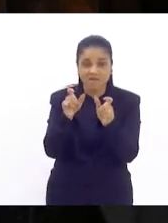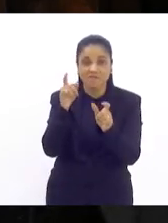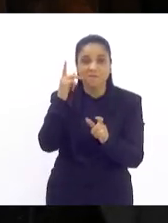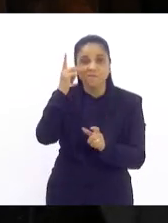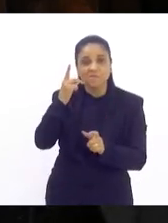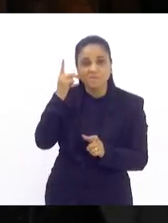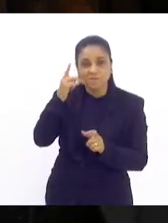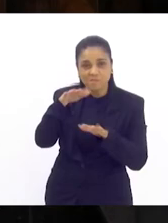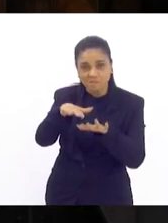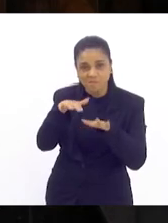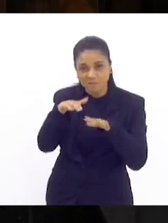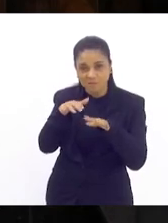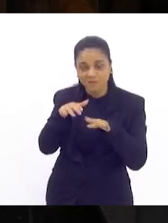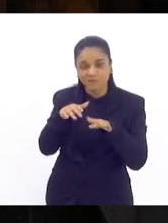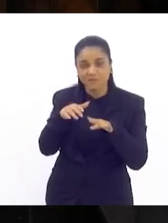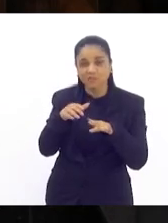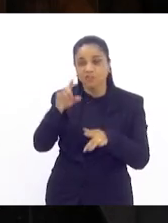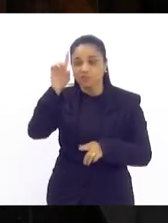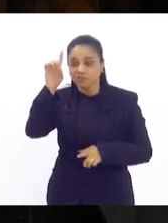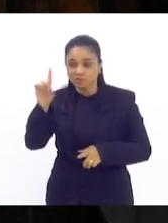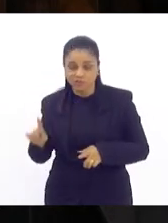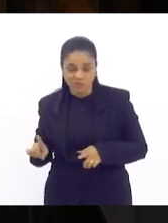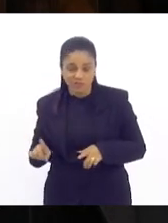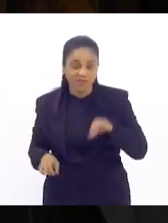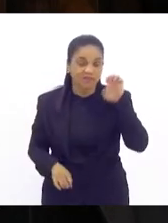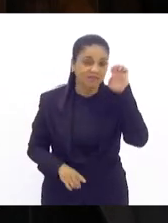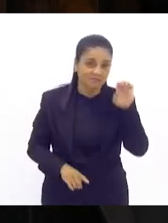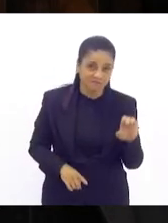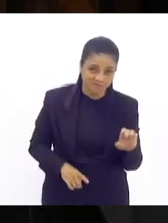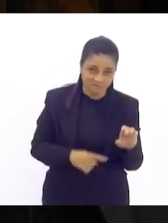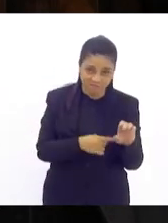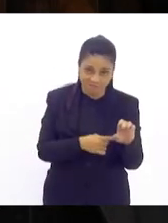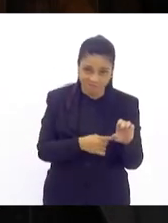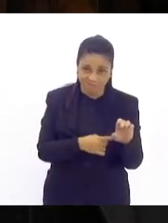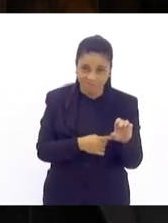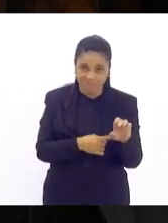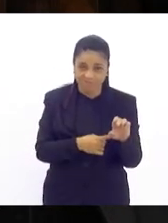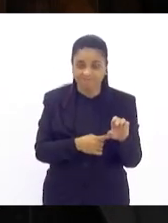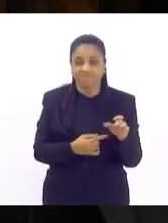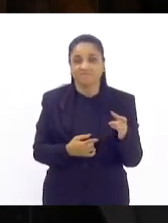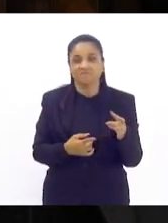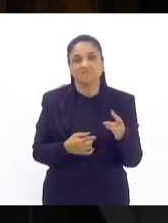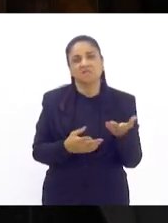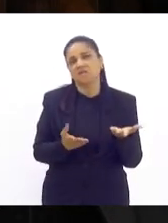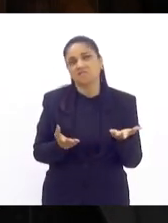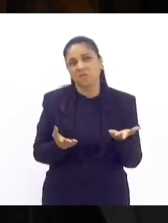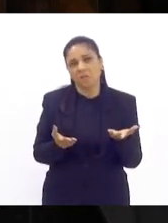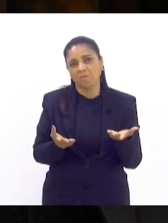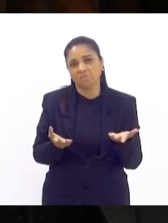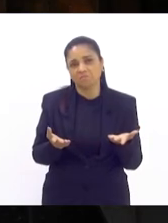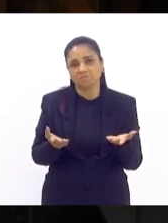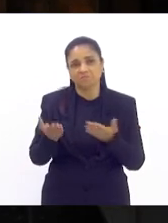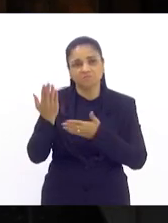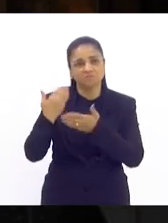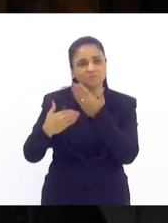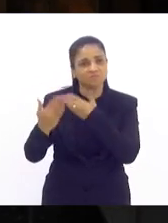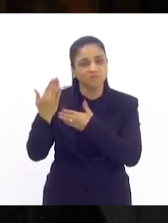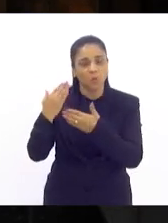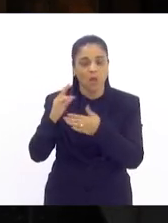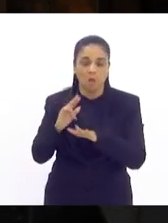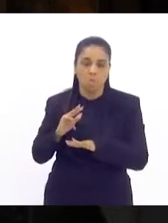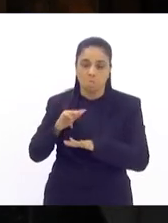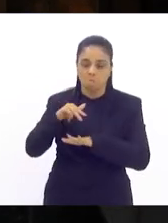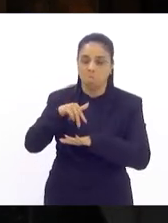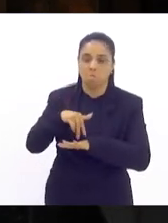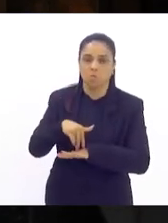o termo os termos direita e esquerda não era até então posicionamento